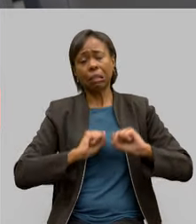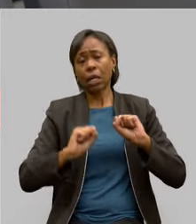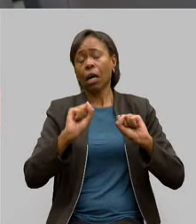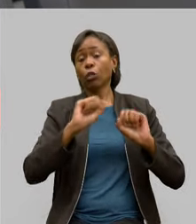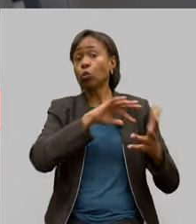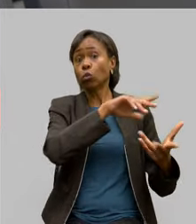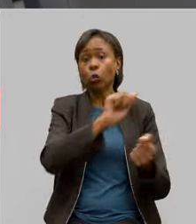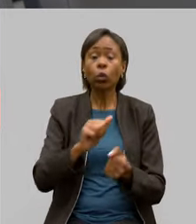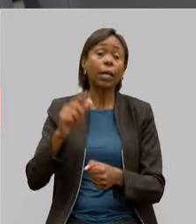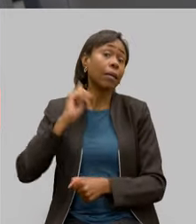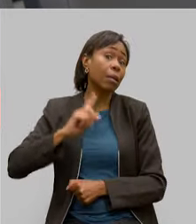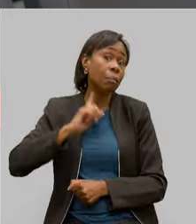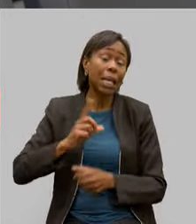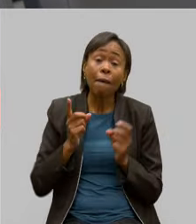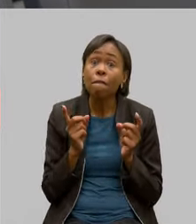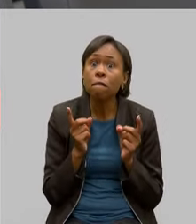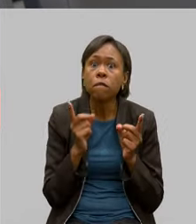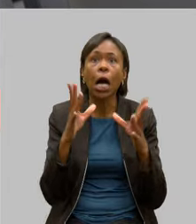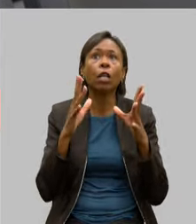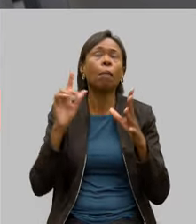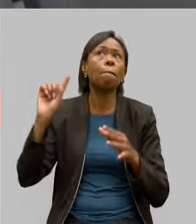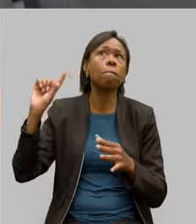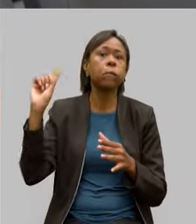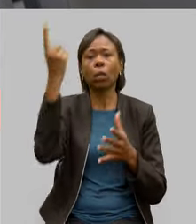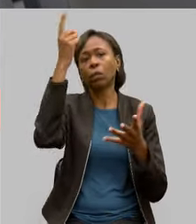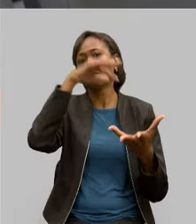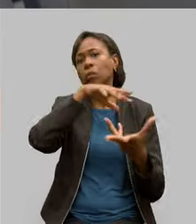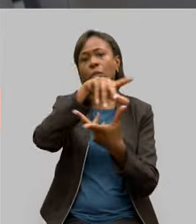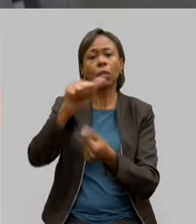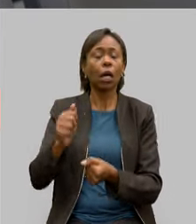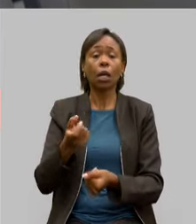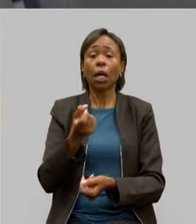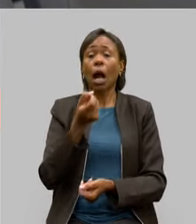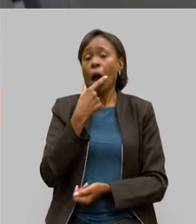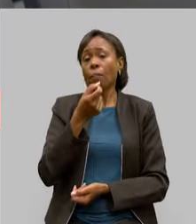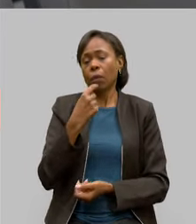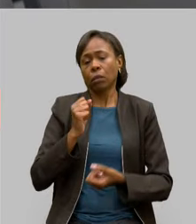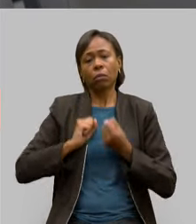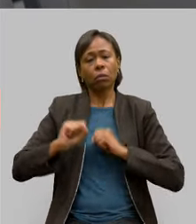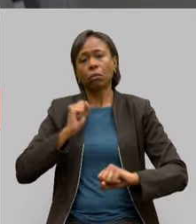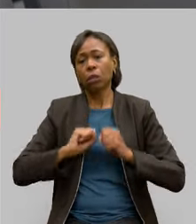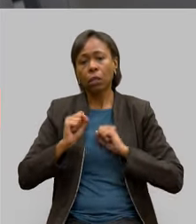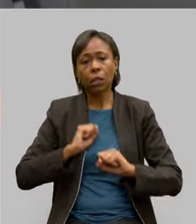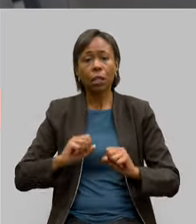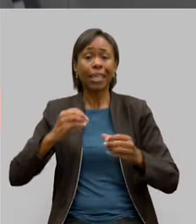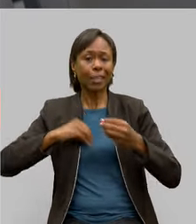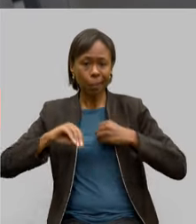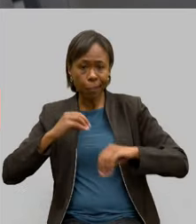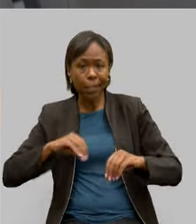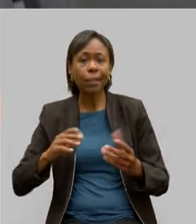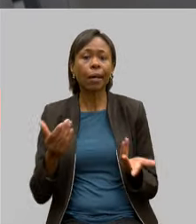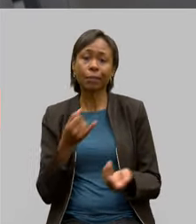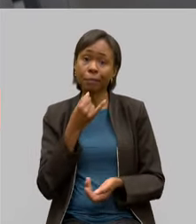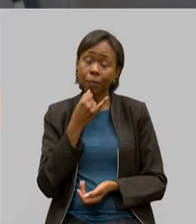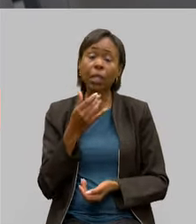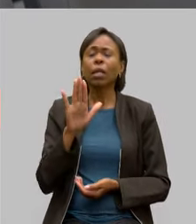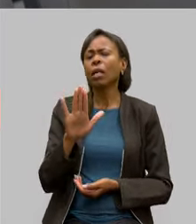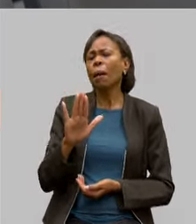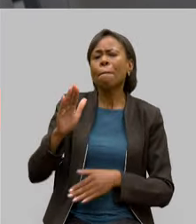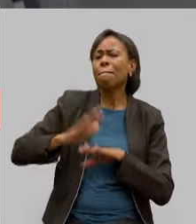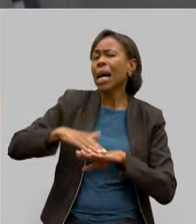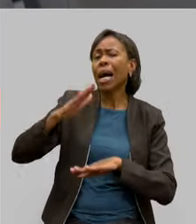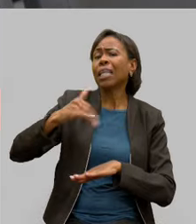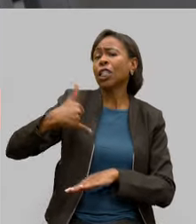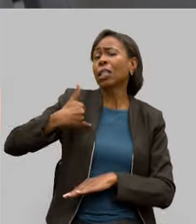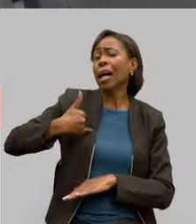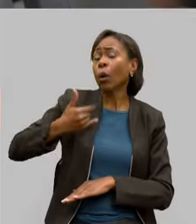campeão em venda de remédios ansiolíticos e infelizmente paraa depressão e sabe qual que é a faixa etária que mais consome